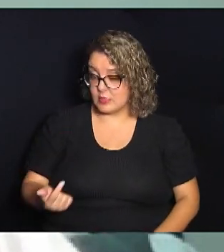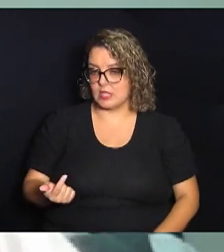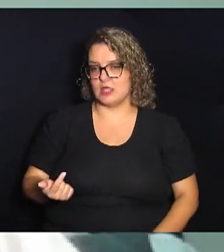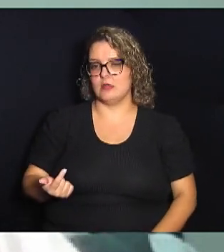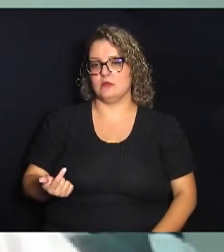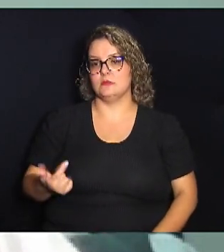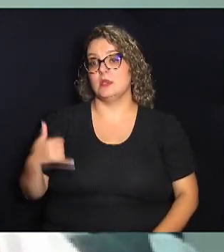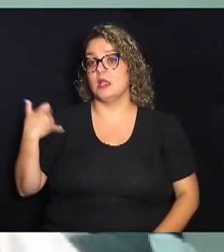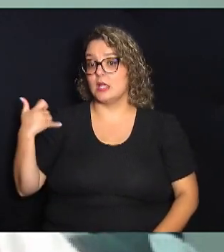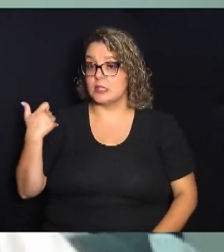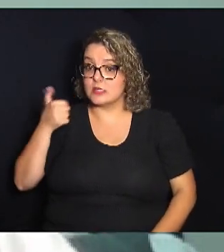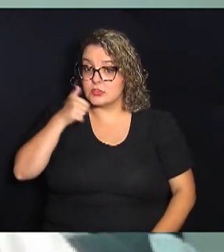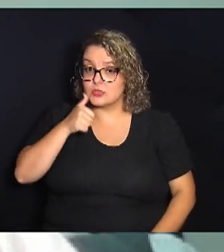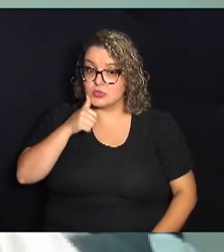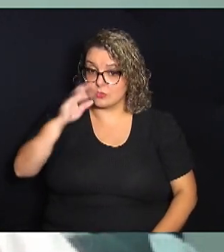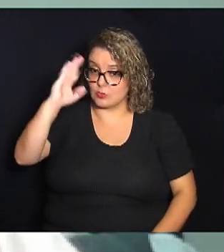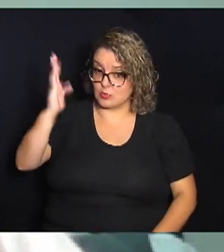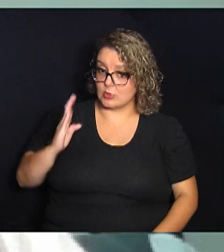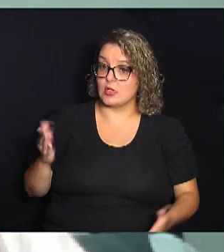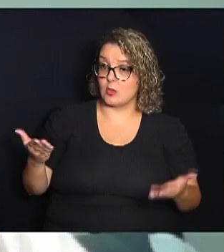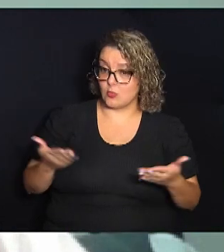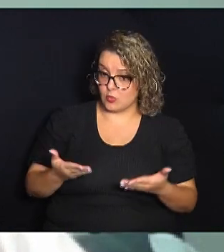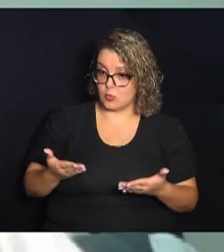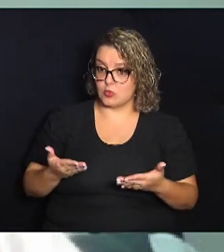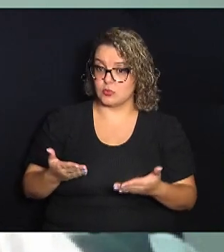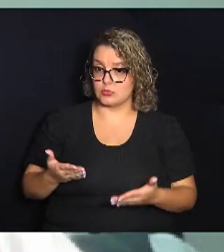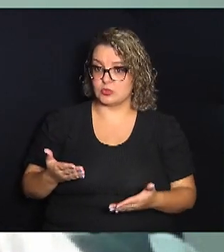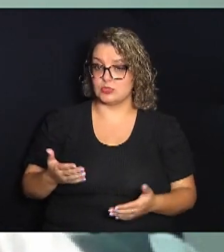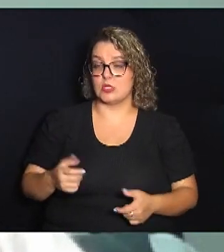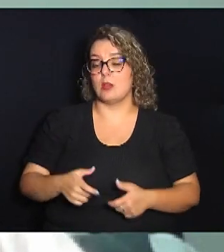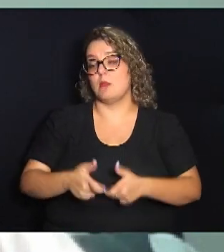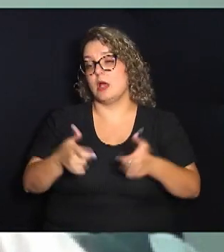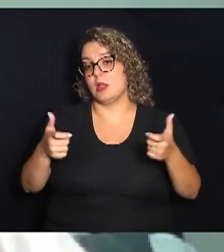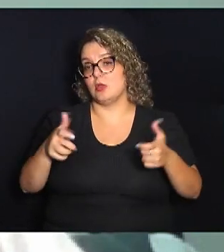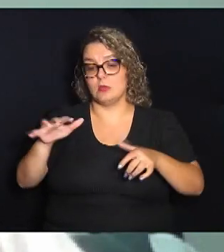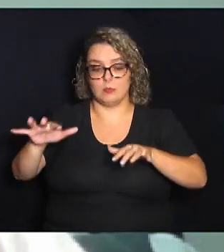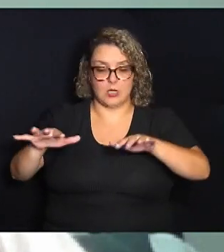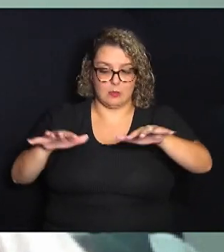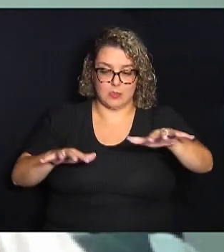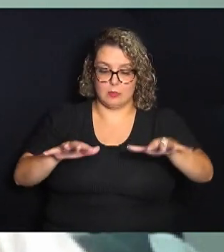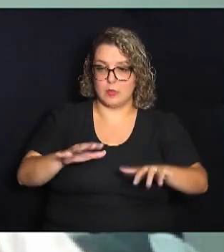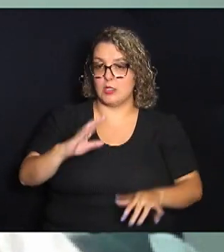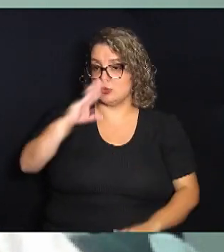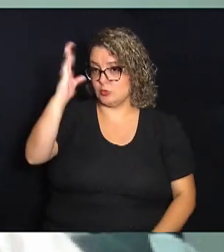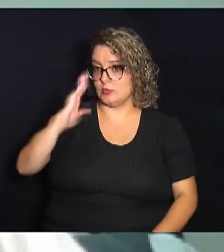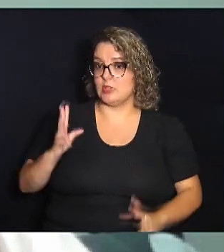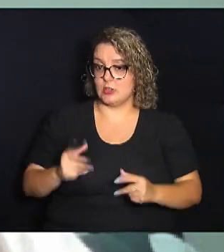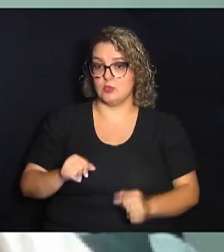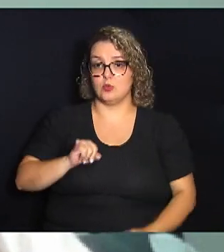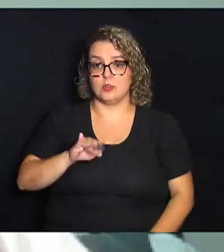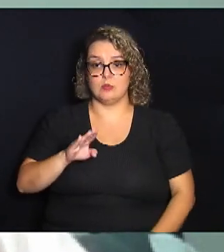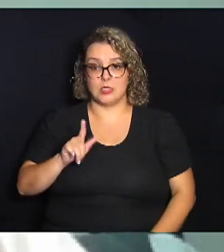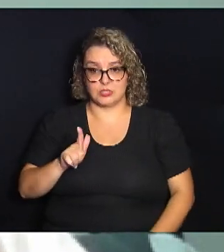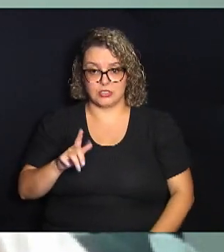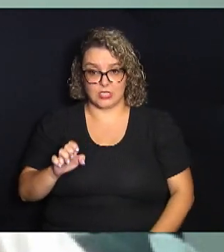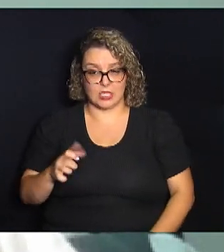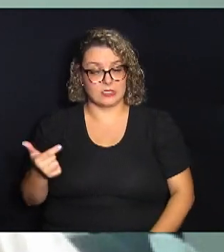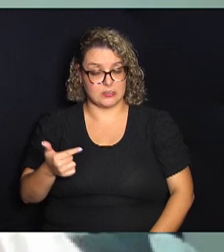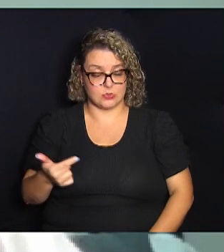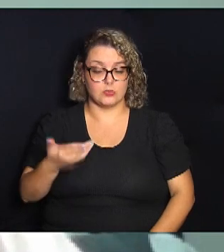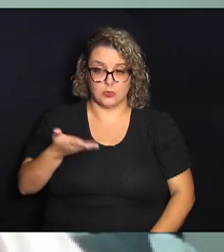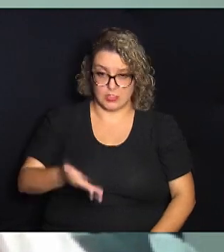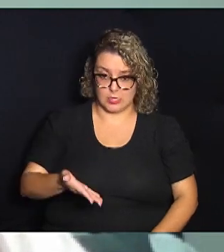de idade da mulher brasileira hoje, na maior parte das regiões do Brasil, segundo o IBGE, está em torno